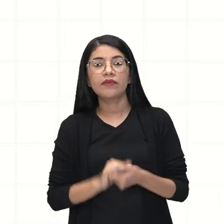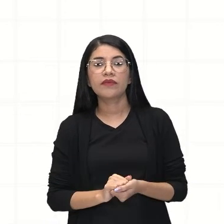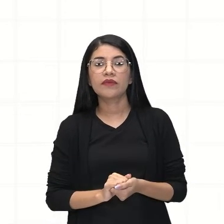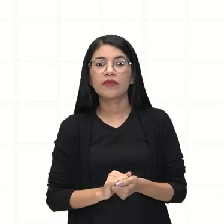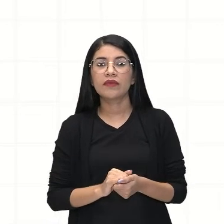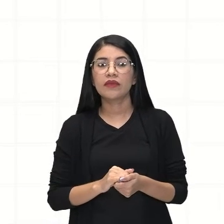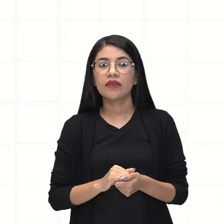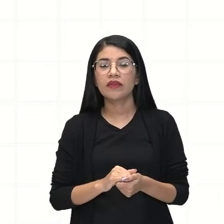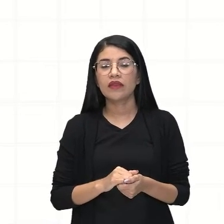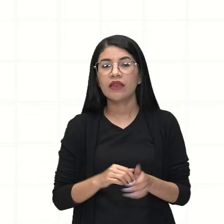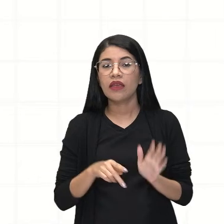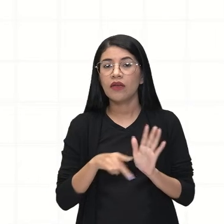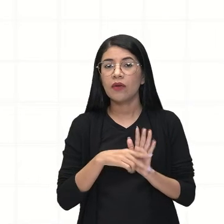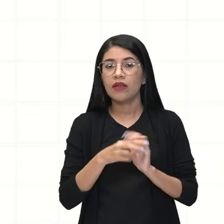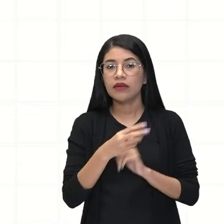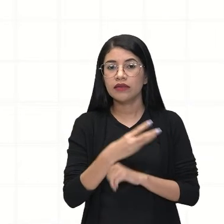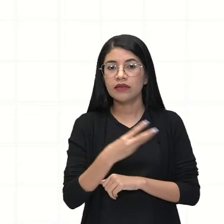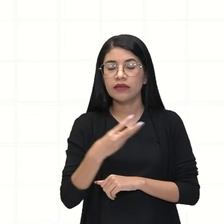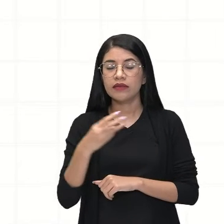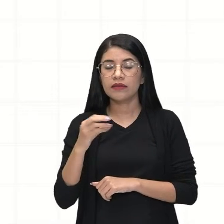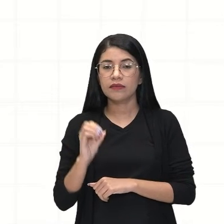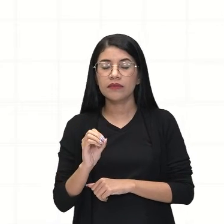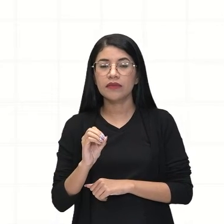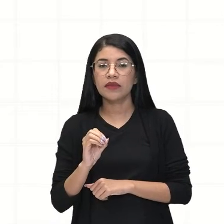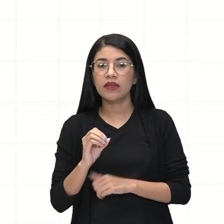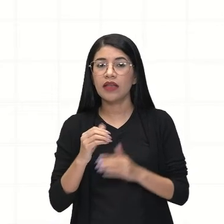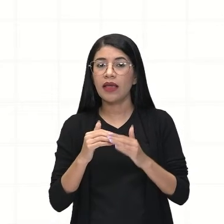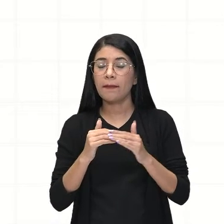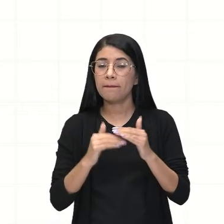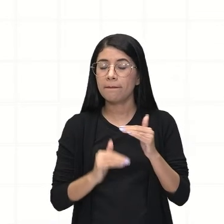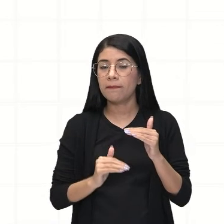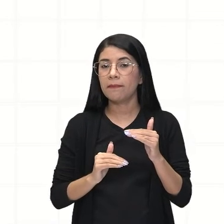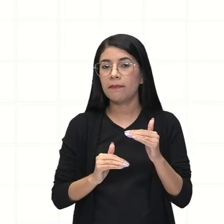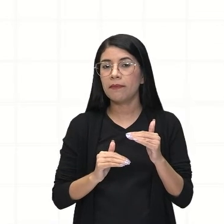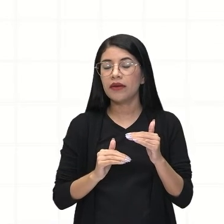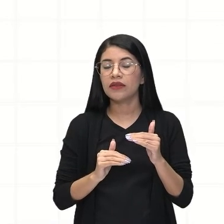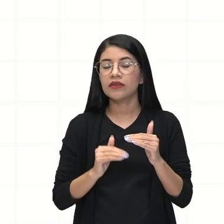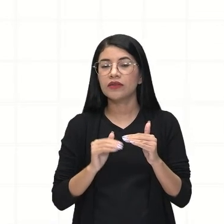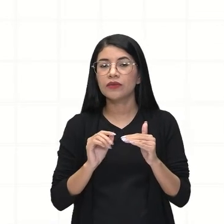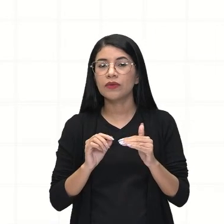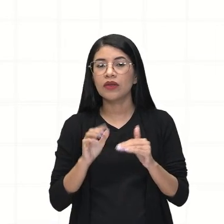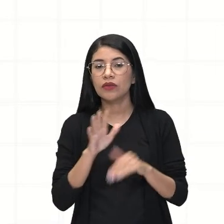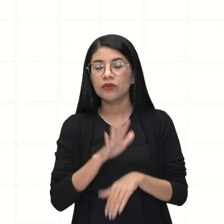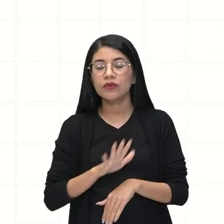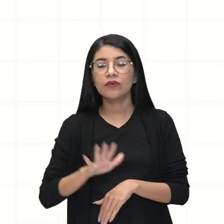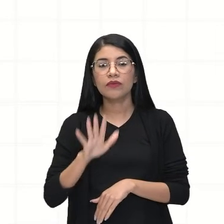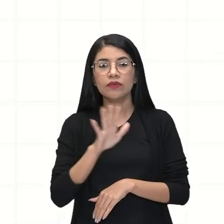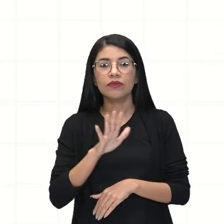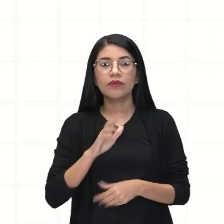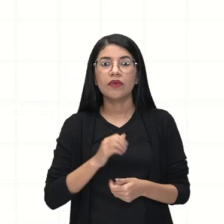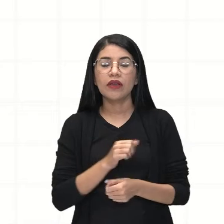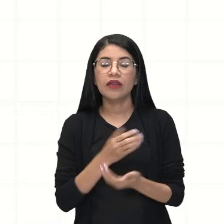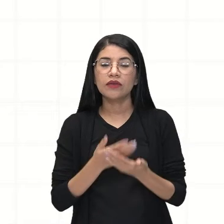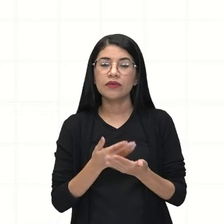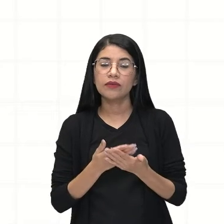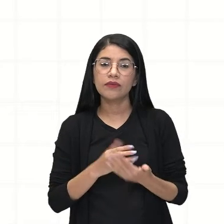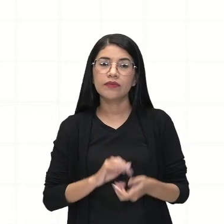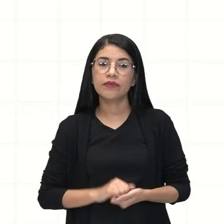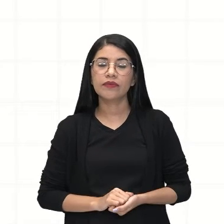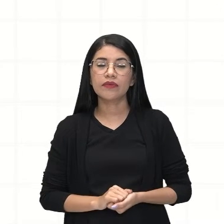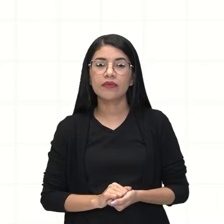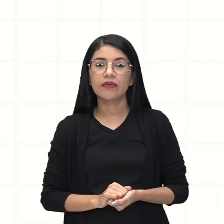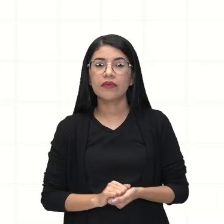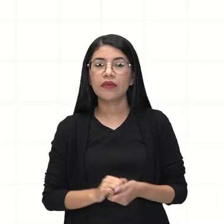330. Então, 330 alunos estudam menos que a média geral. Aí, a gente precisa saber qual é